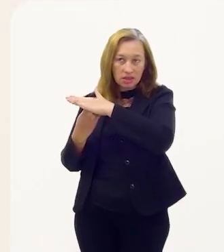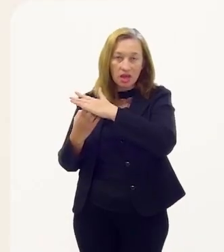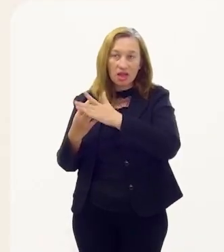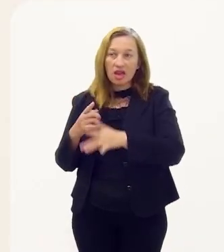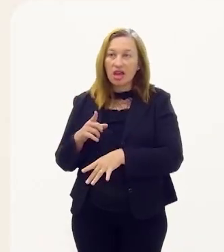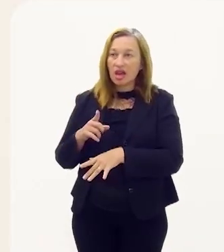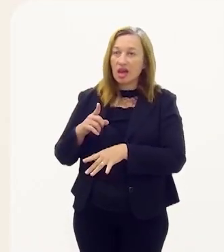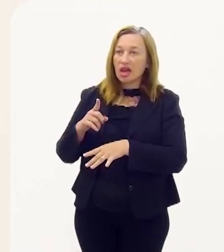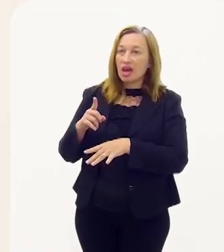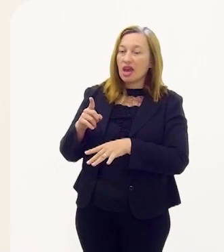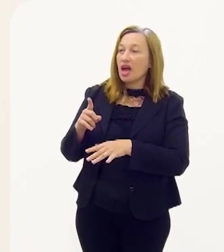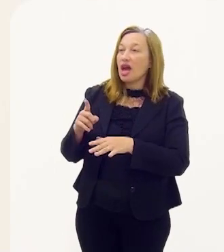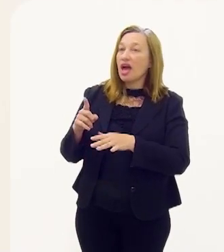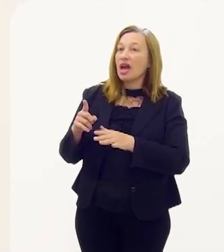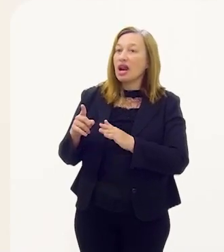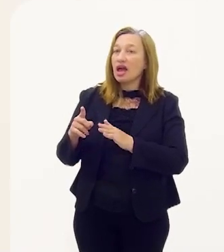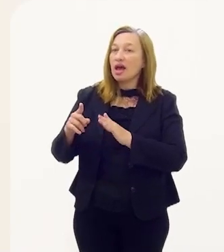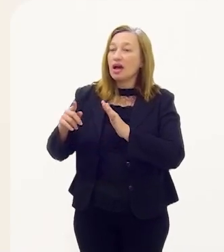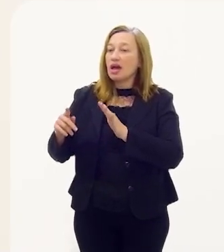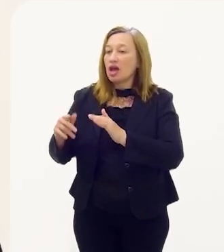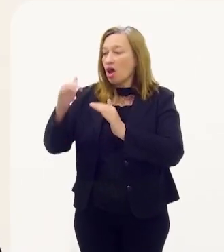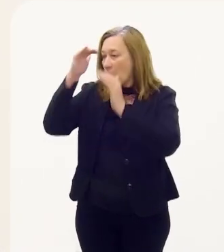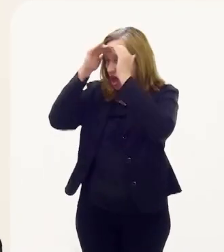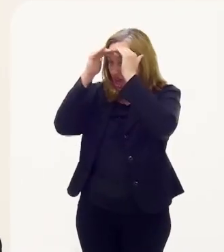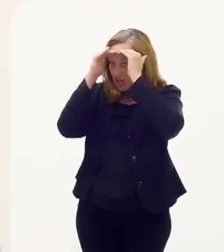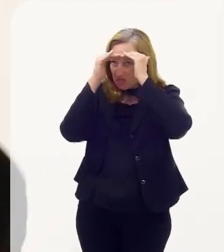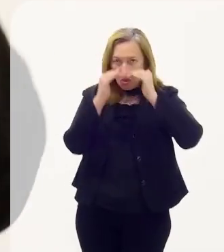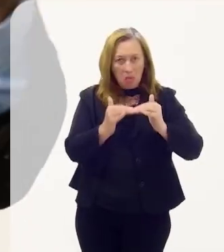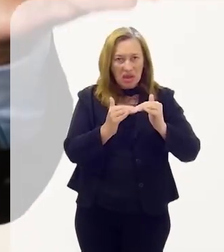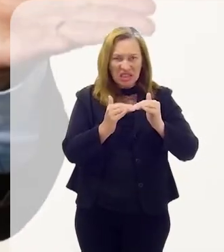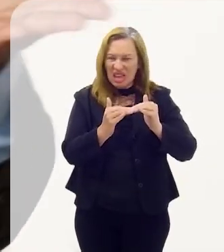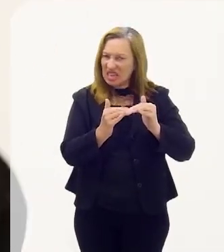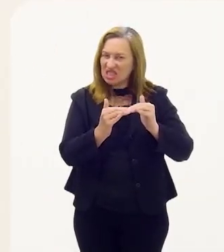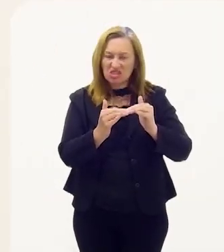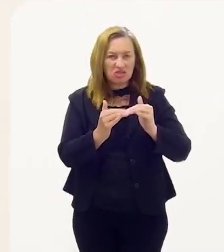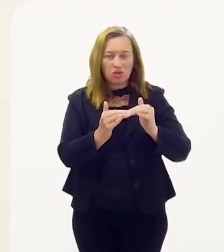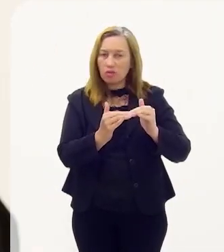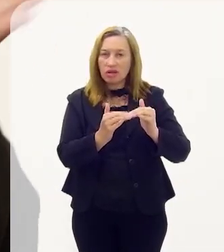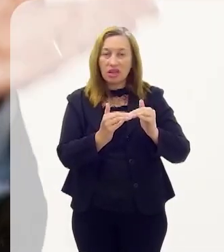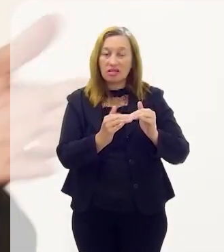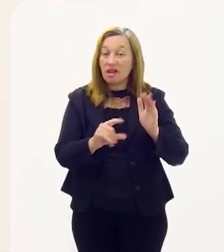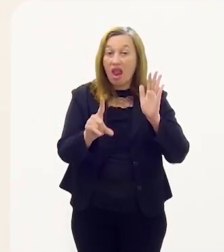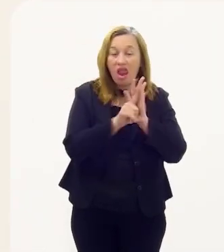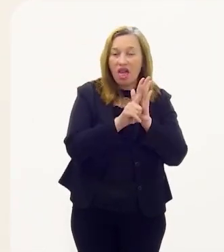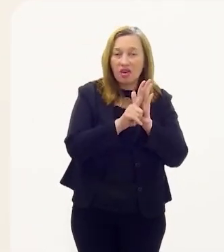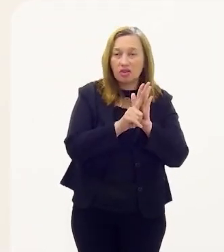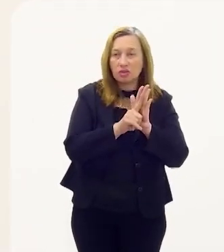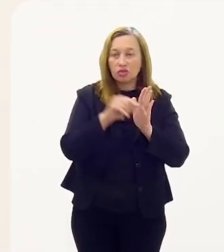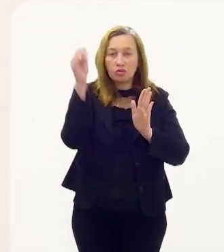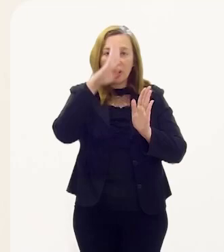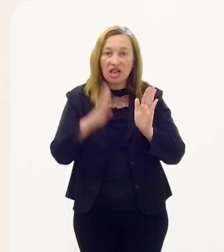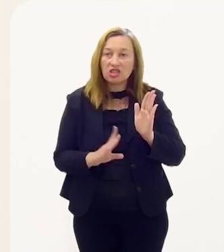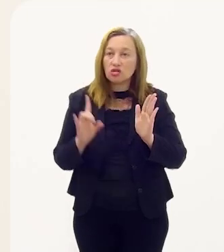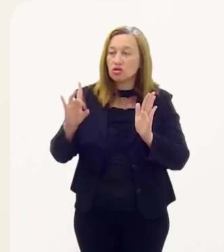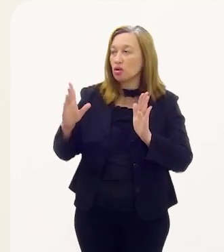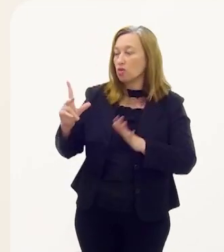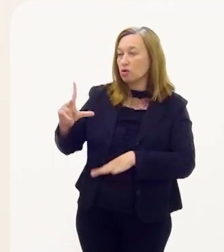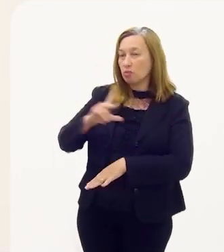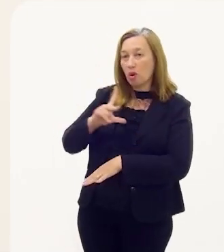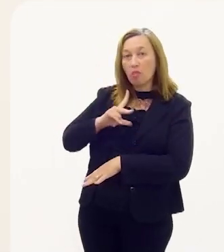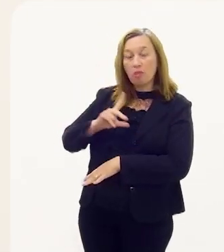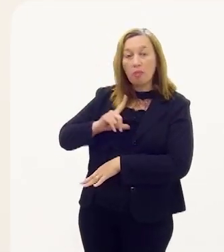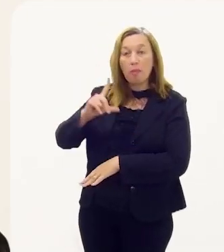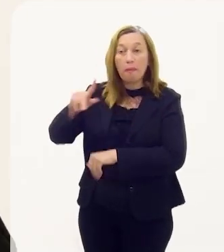país, ela diz que não se submete às leis nacionais, inclusive isso aí entra de volta também naquela questão de soberania dos estados,